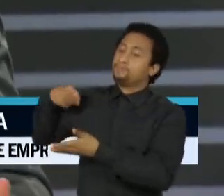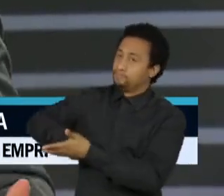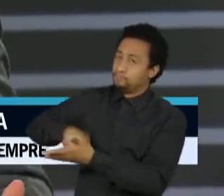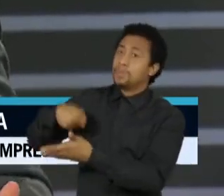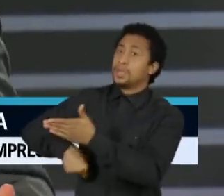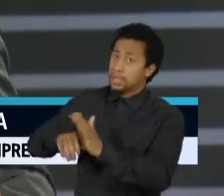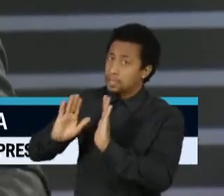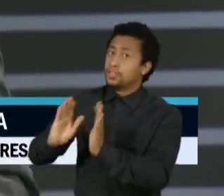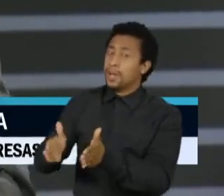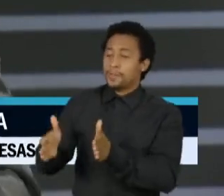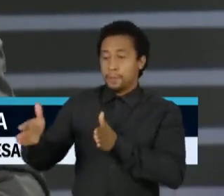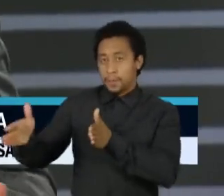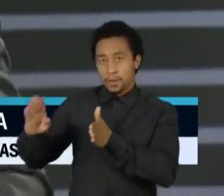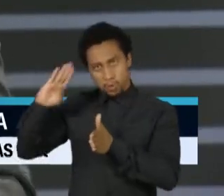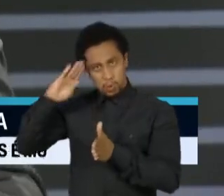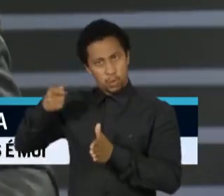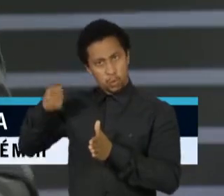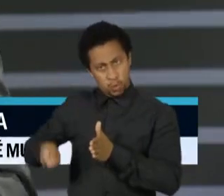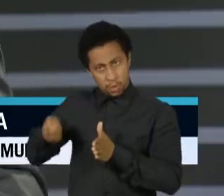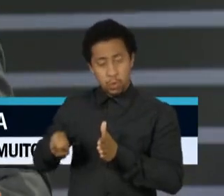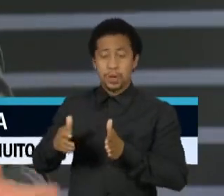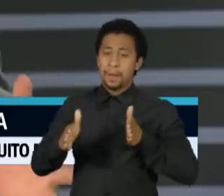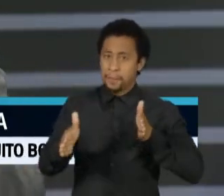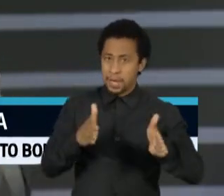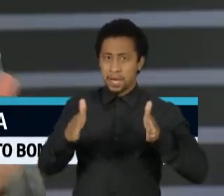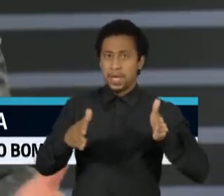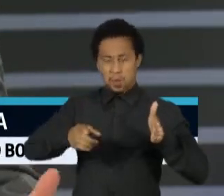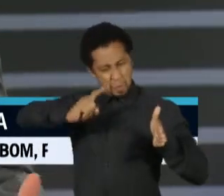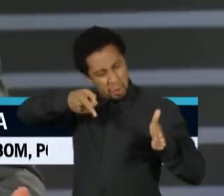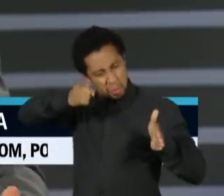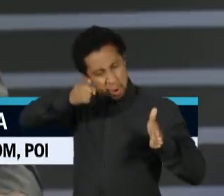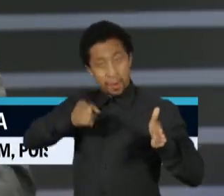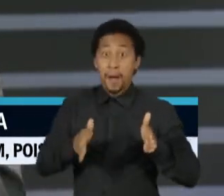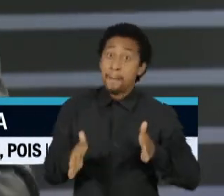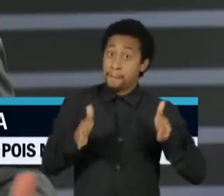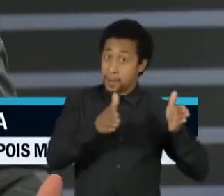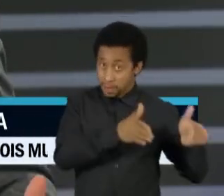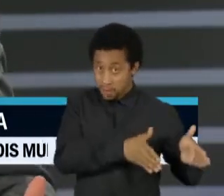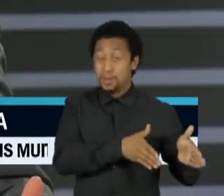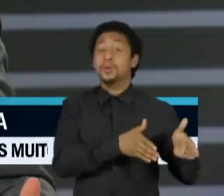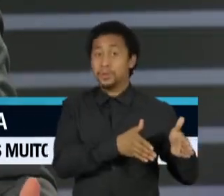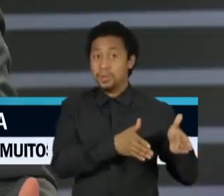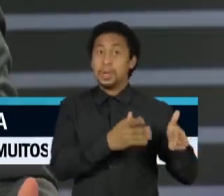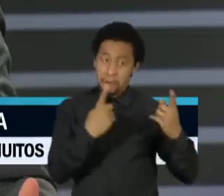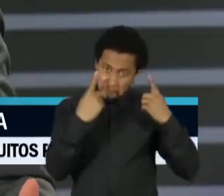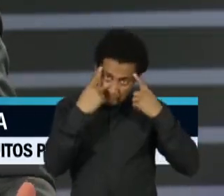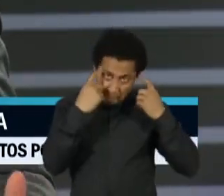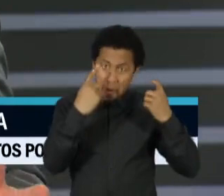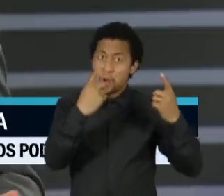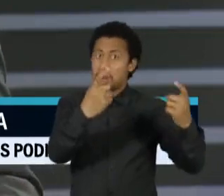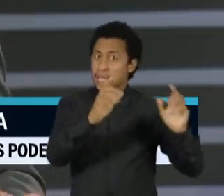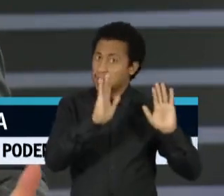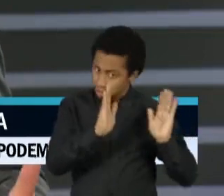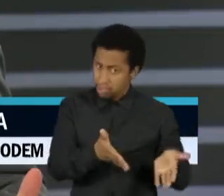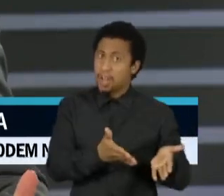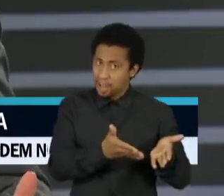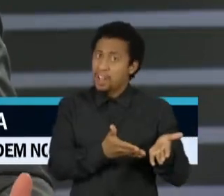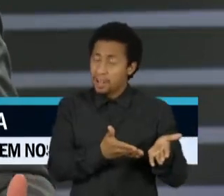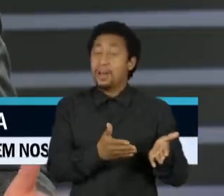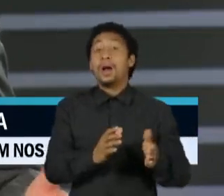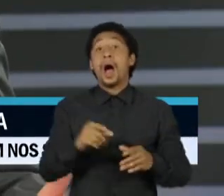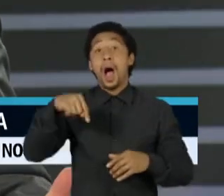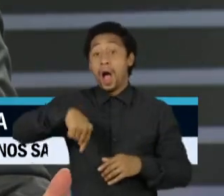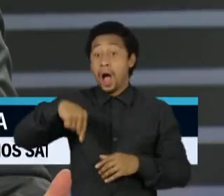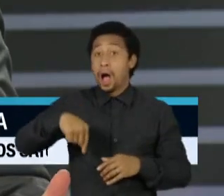teve ditaduras, regimes autoritários, golpes, violências, guerras civis, né? Mas essa vai ser a mais importante das batalhas, porque você tem um dos